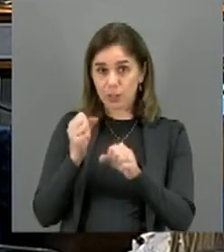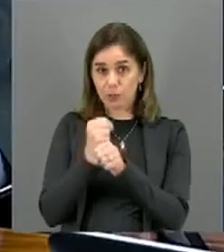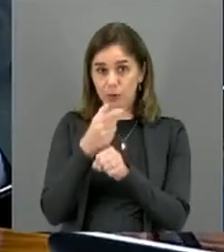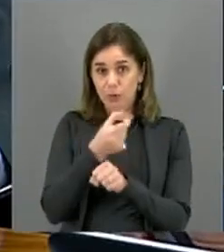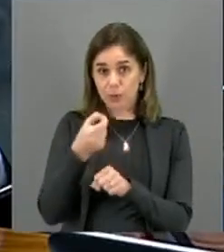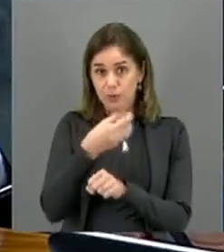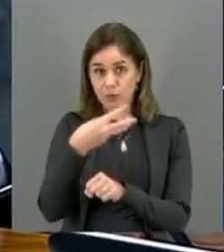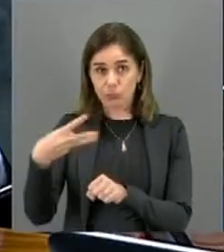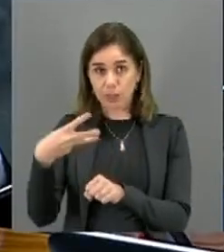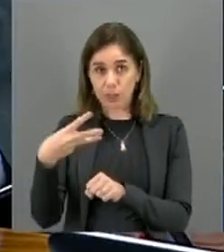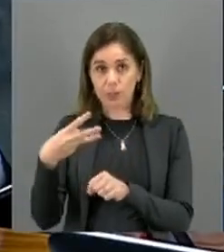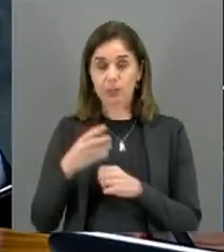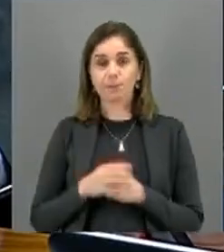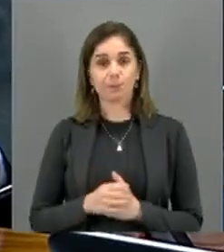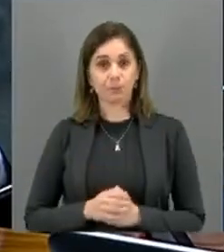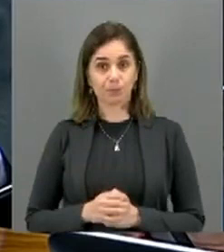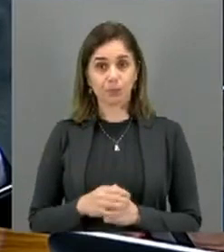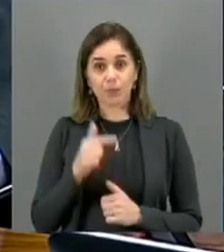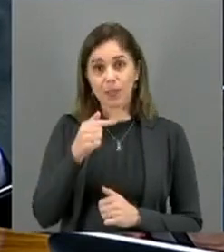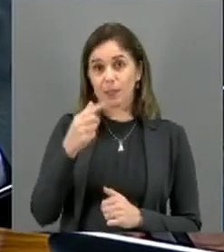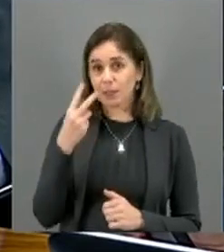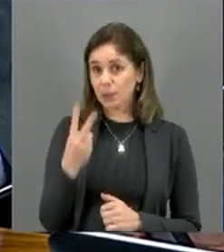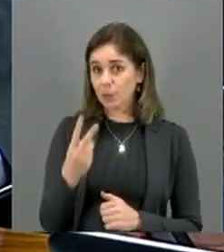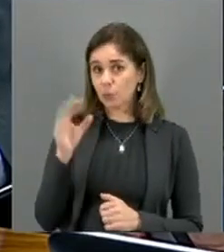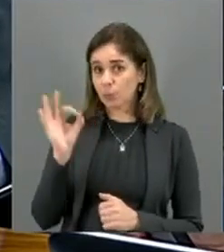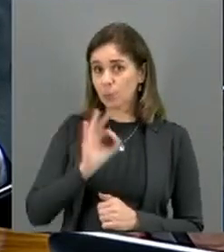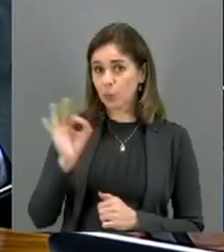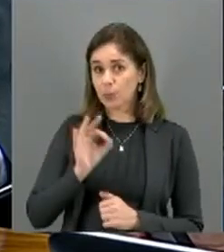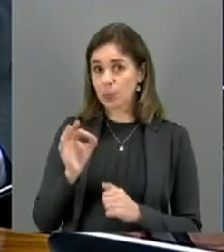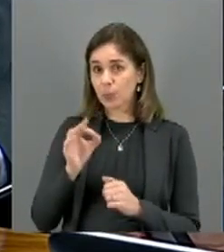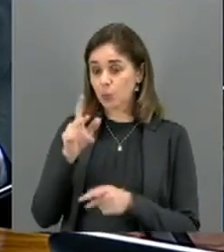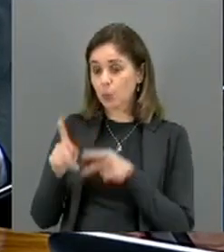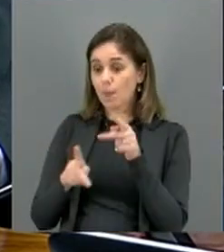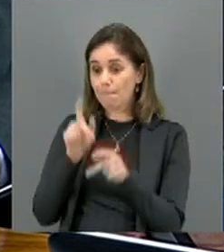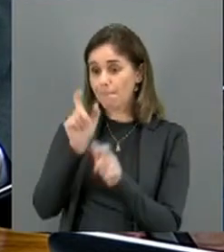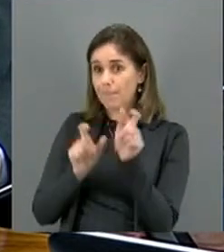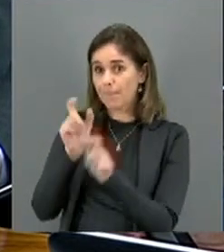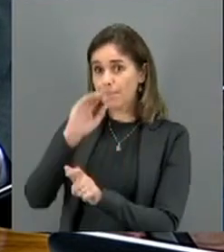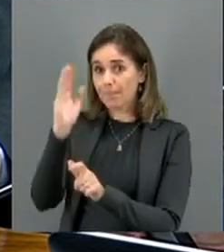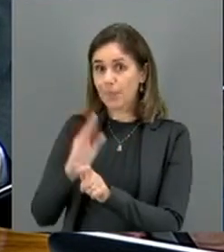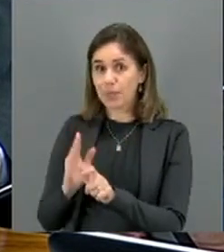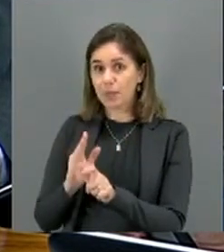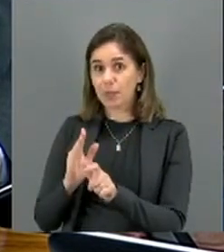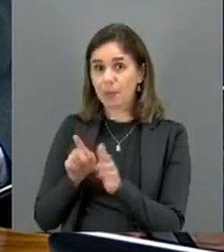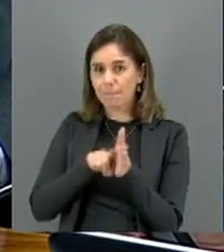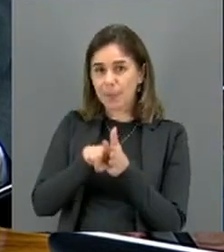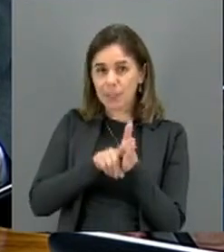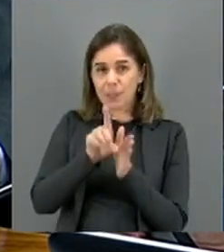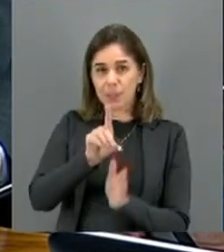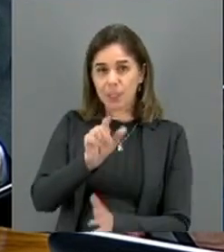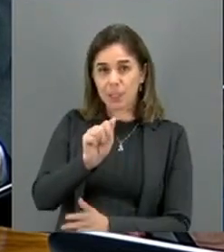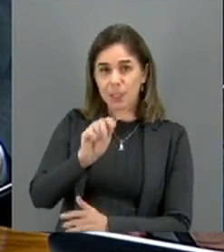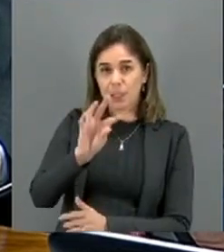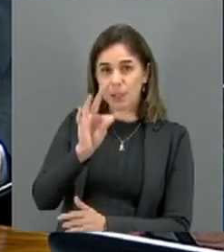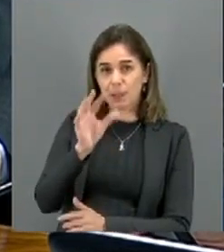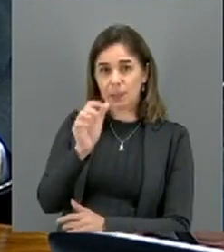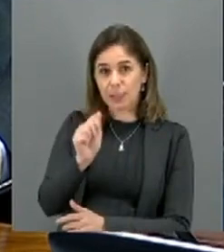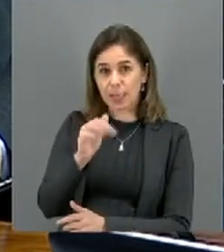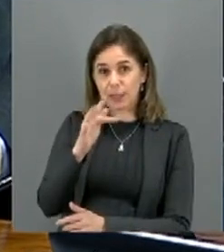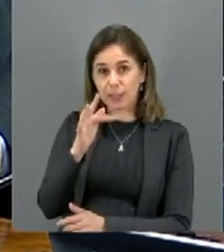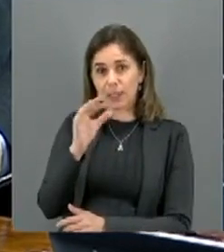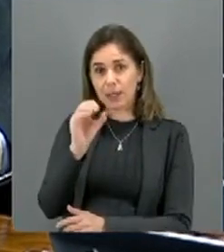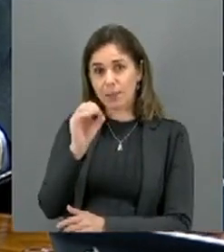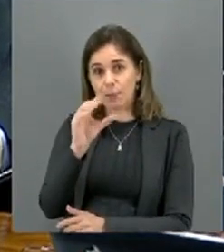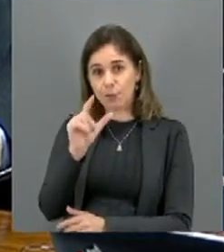pares, 72% dos brasileiros, numa pesquisa da Datafolha, que aliás eu acho um instituto de pesquisa que eu não